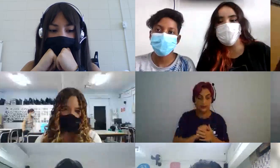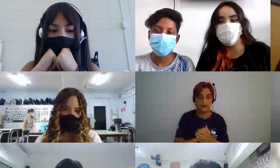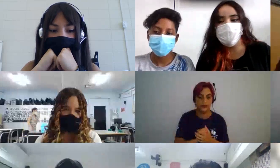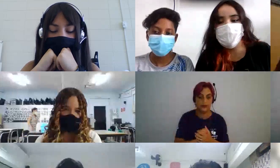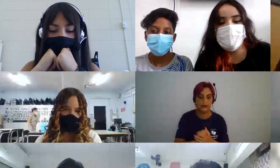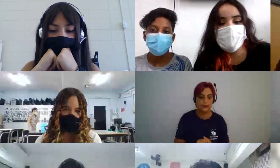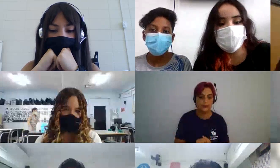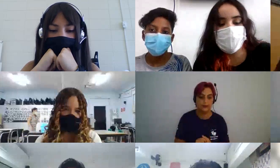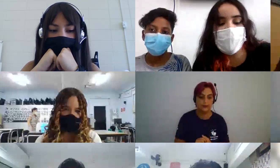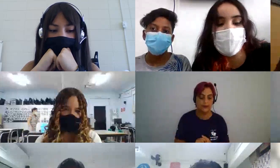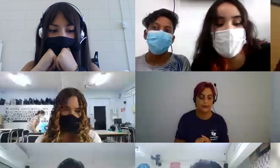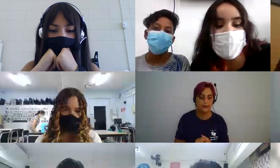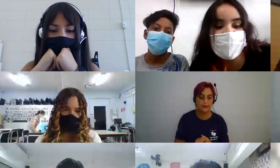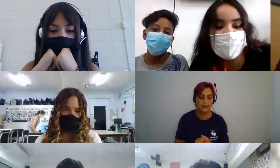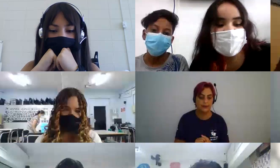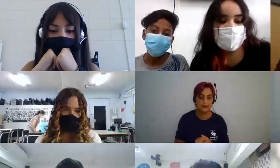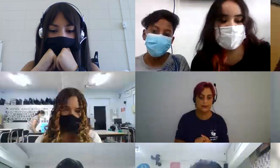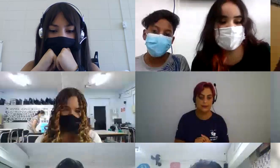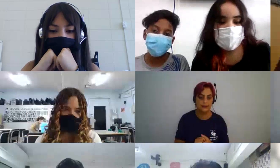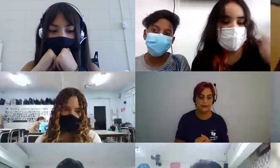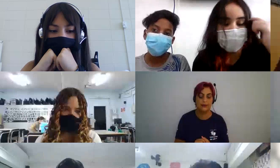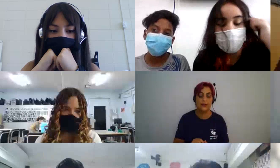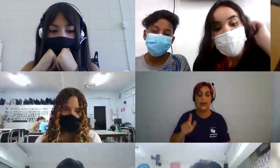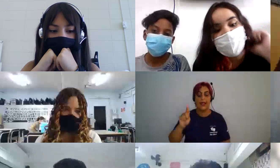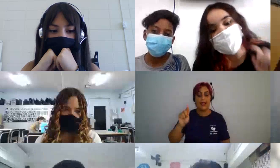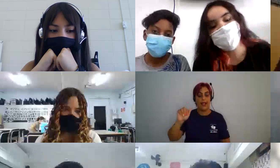Ah, não ouvi. De novo?